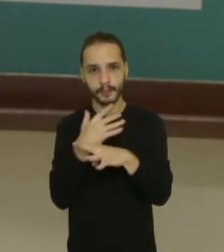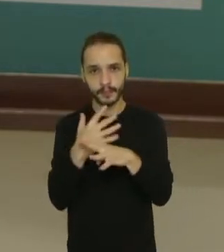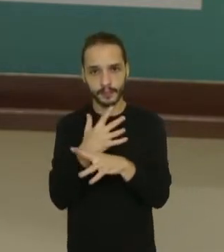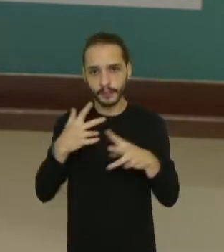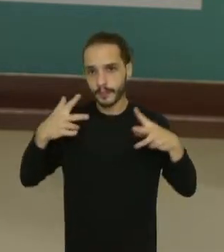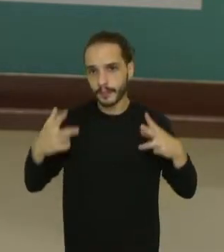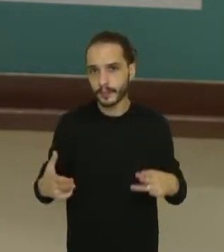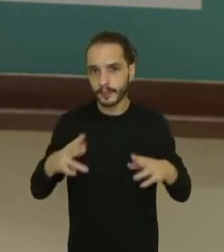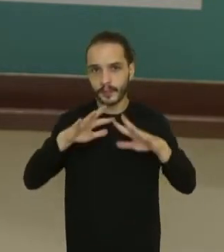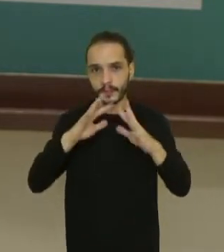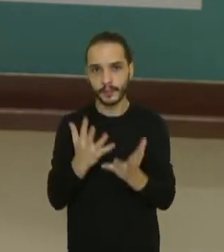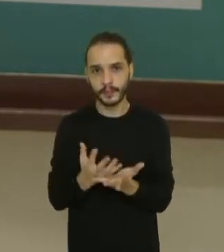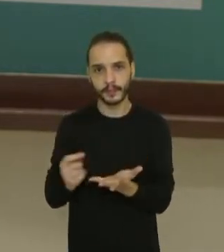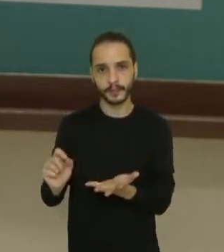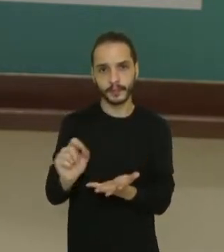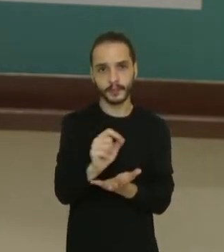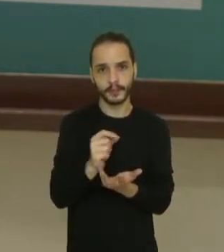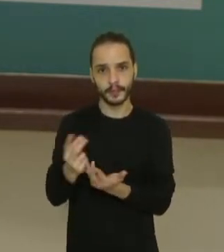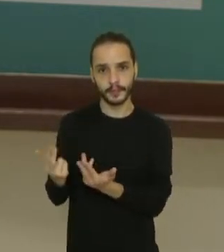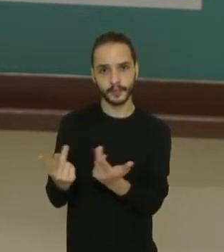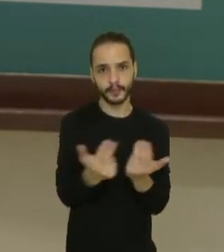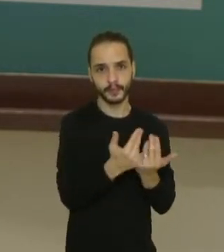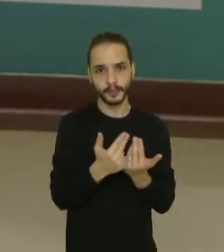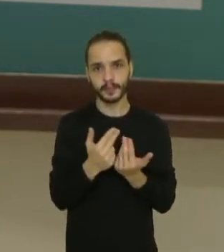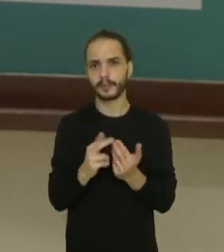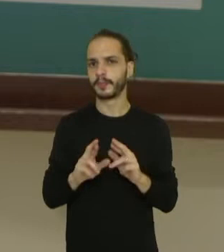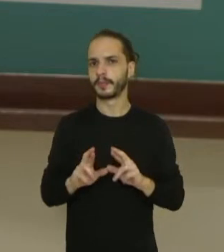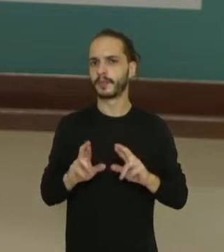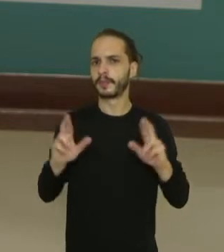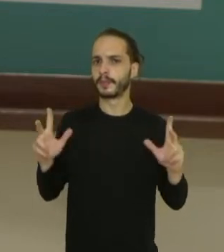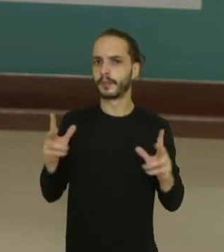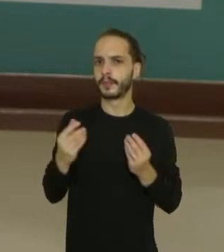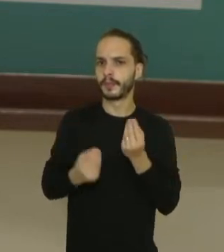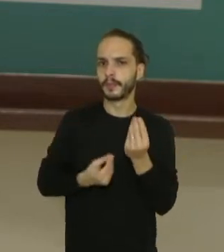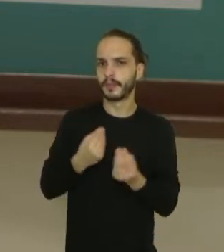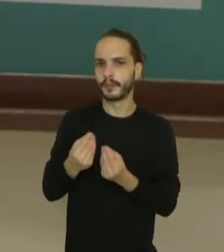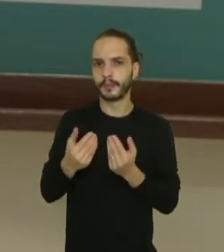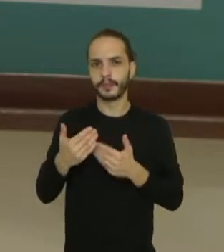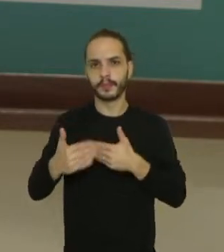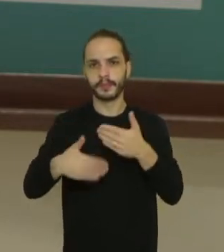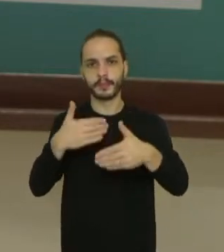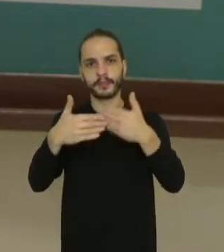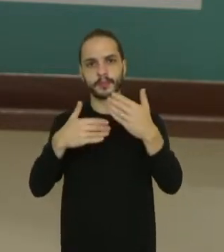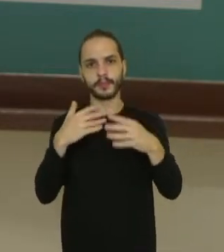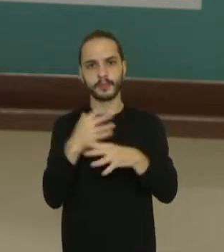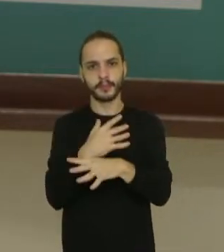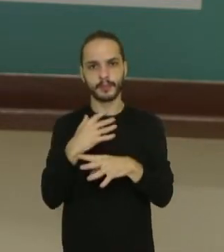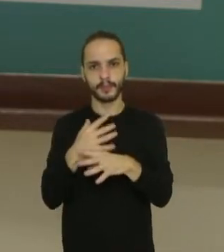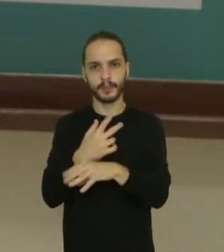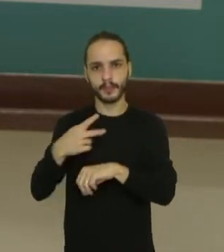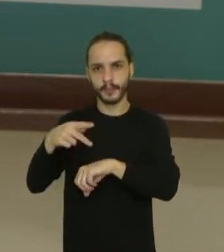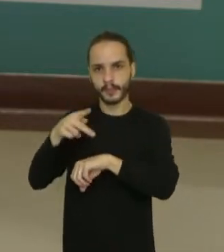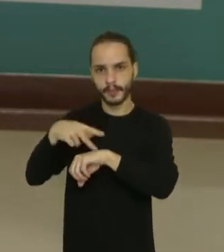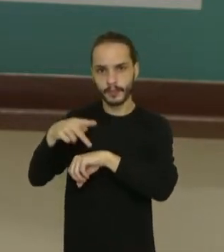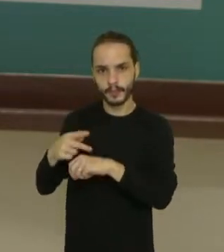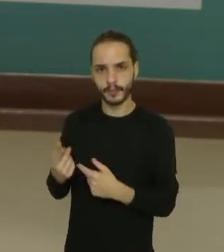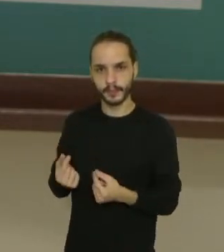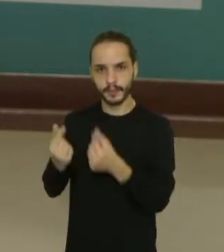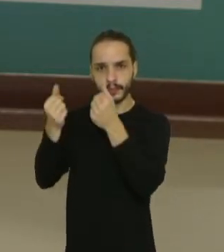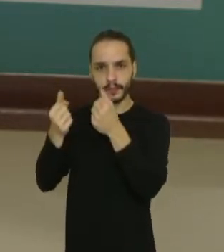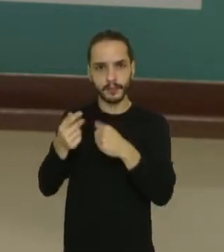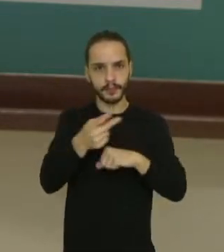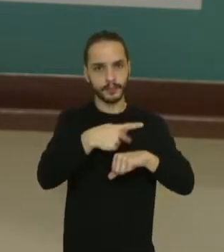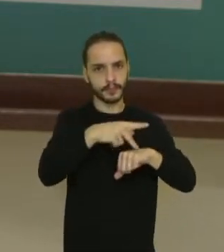teve diferenças? Quais são as diferenças entre esses processos de urbanização nos países desenvolvidos e subdesenvolvidos? Então, olha só,